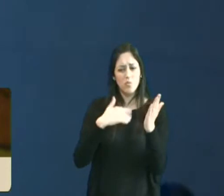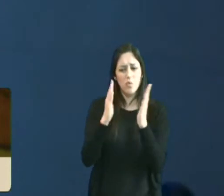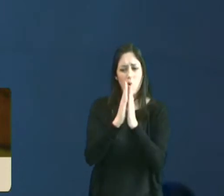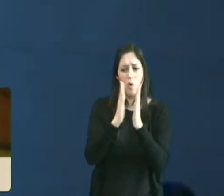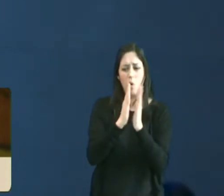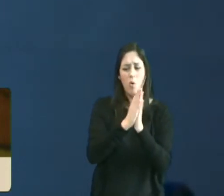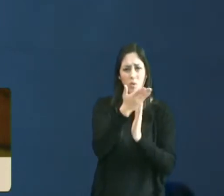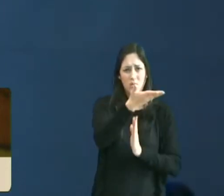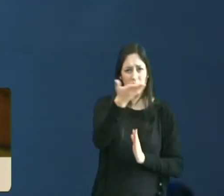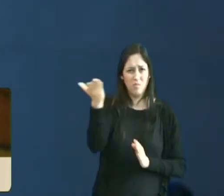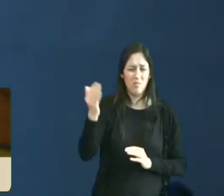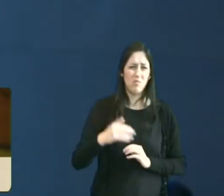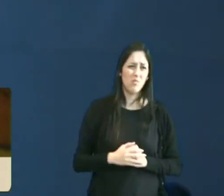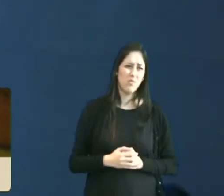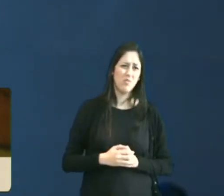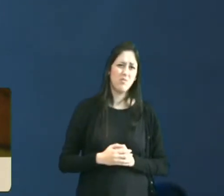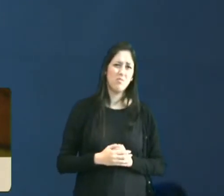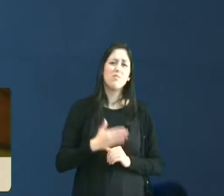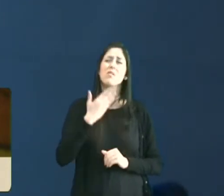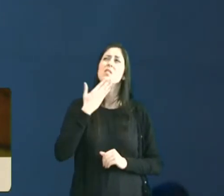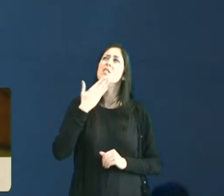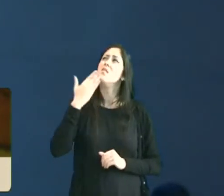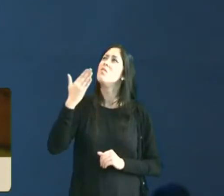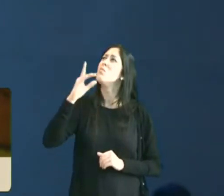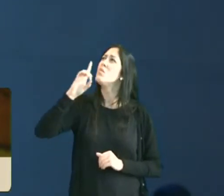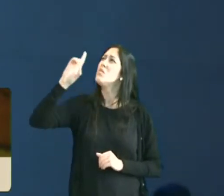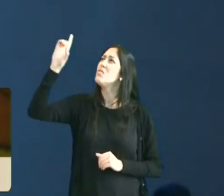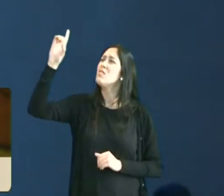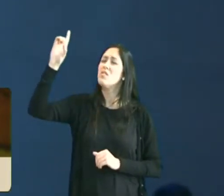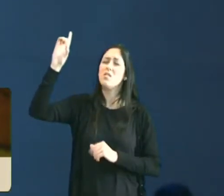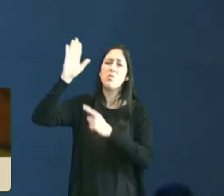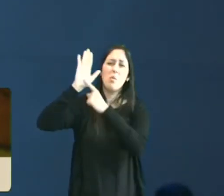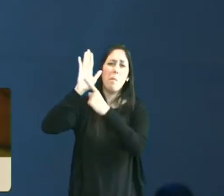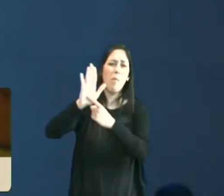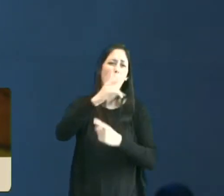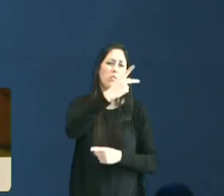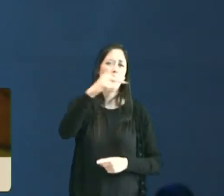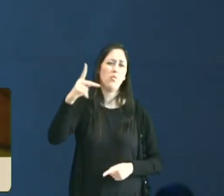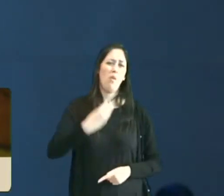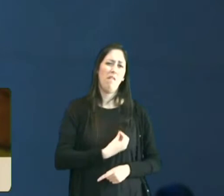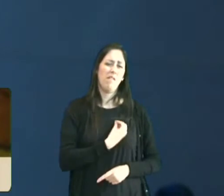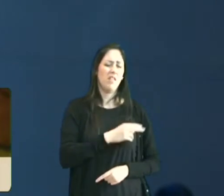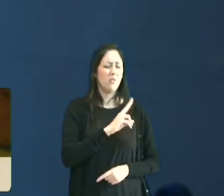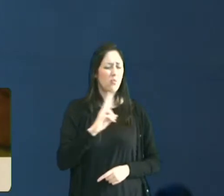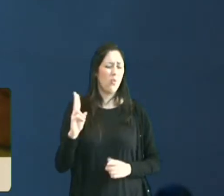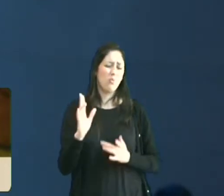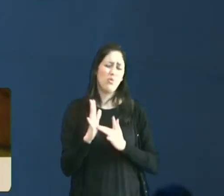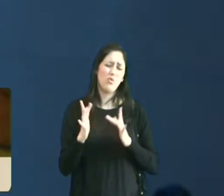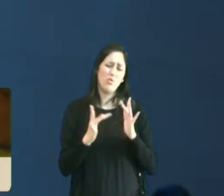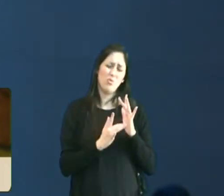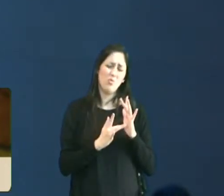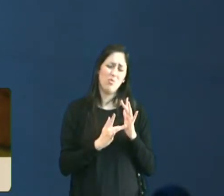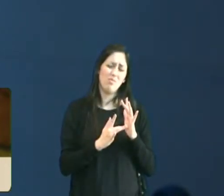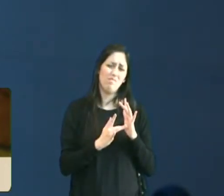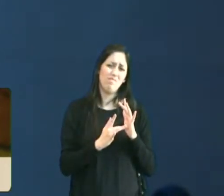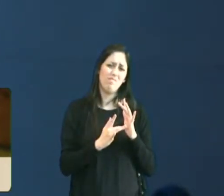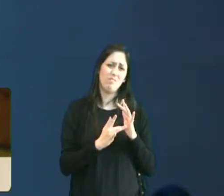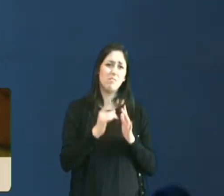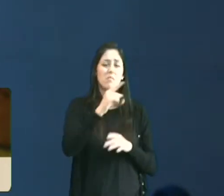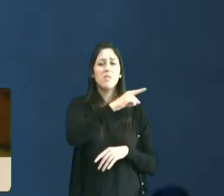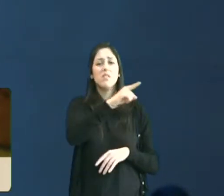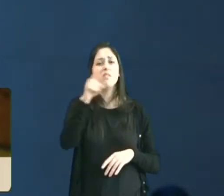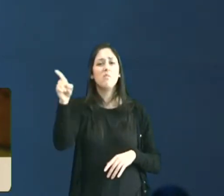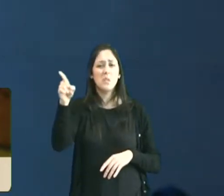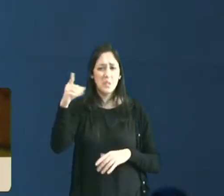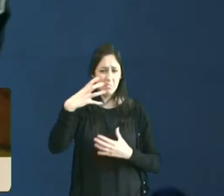pedir que a revelação de Deus possa chegar na tua vida hoje, em nome de Jesus. Se Deus falou contigo, onde você está, fique